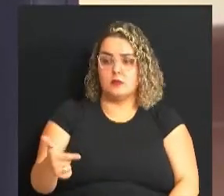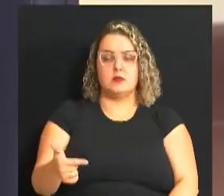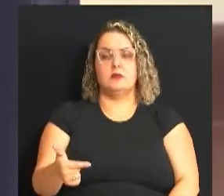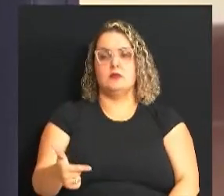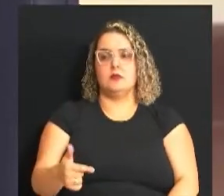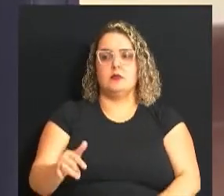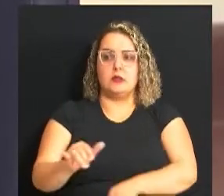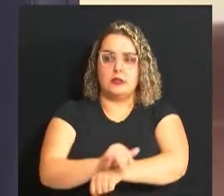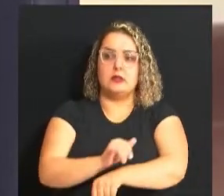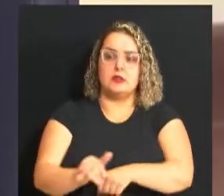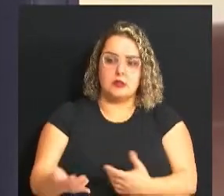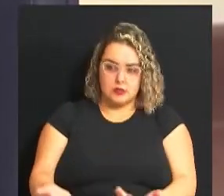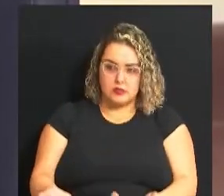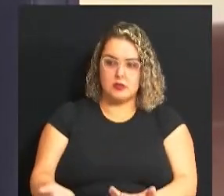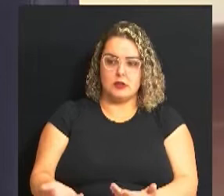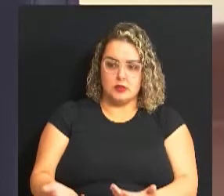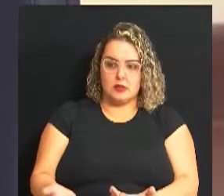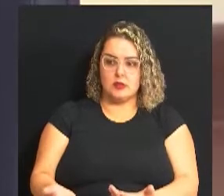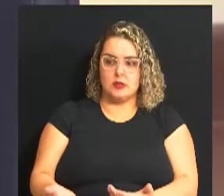Então, a gente avançou